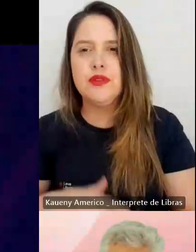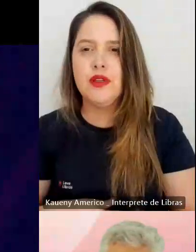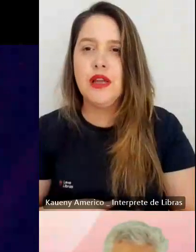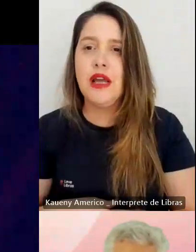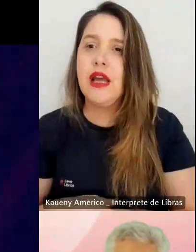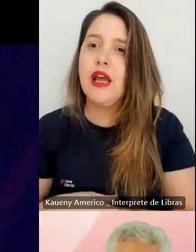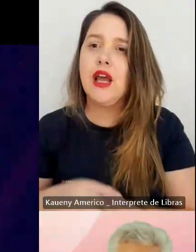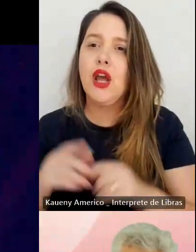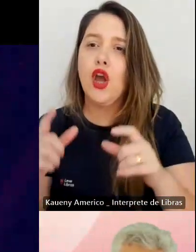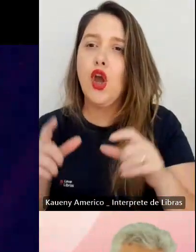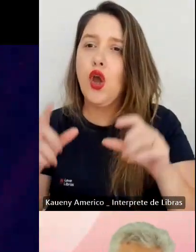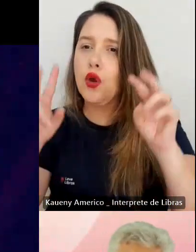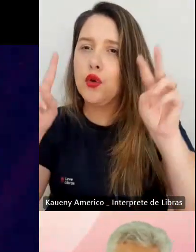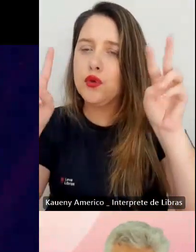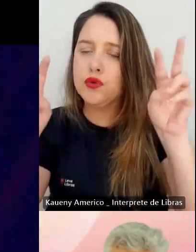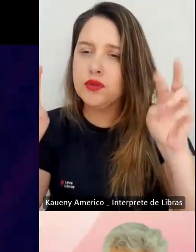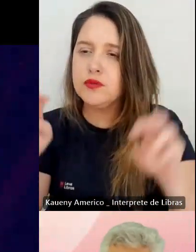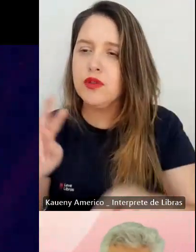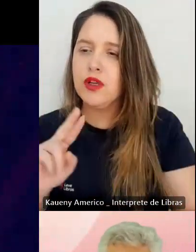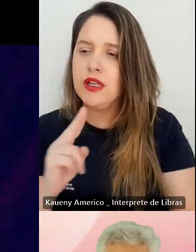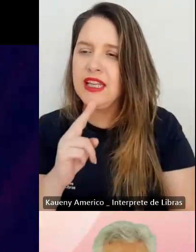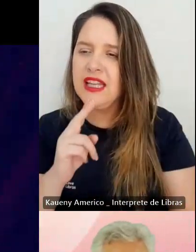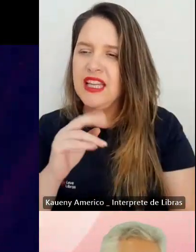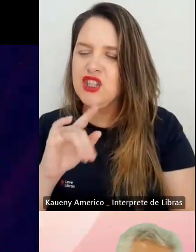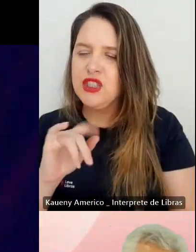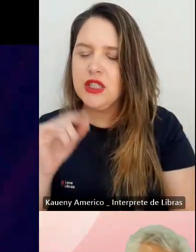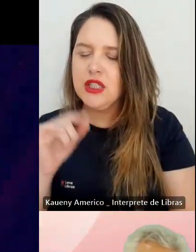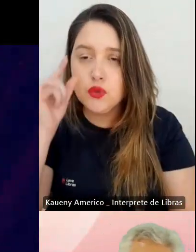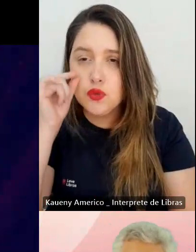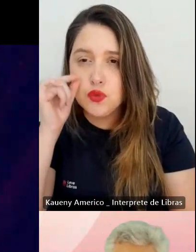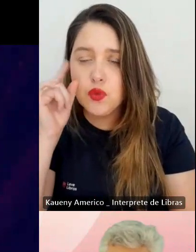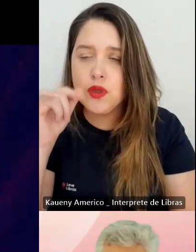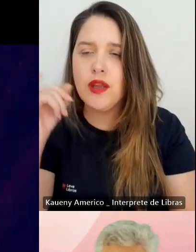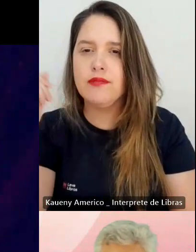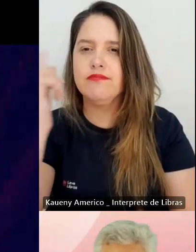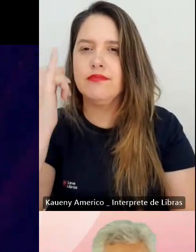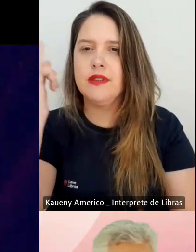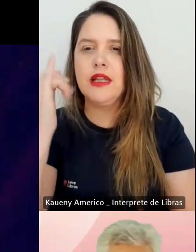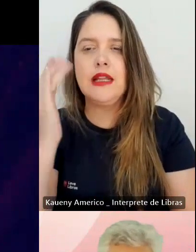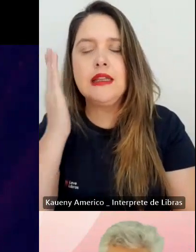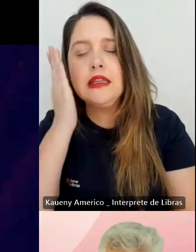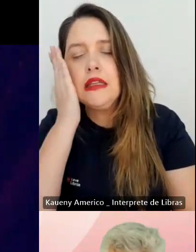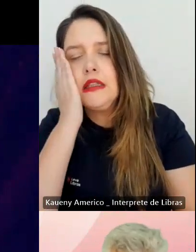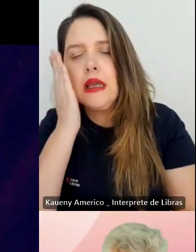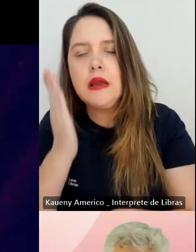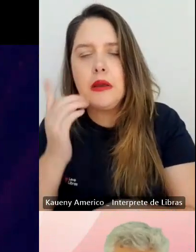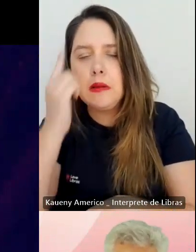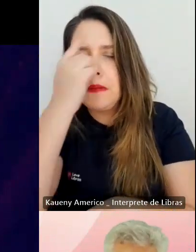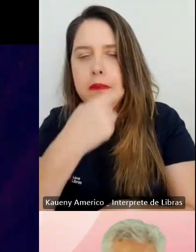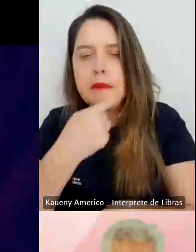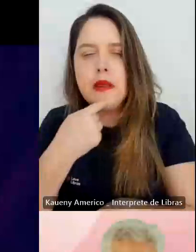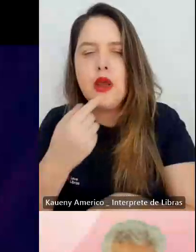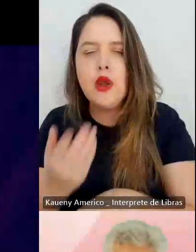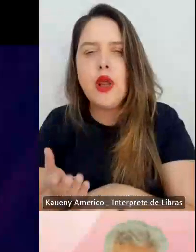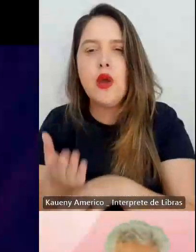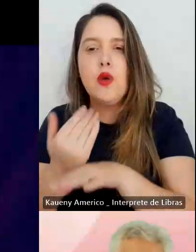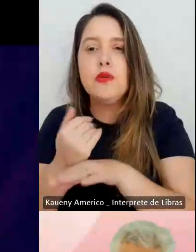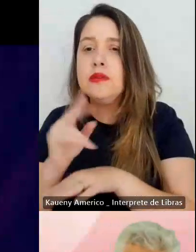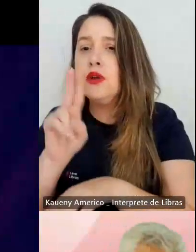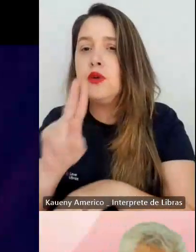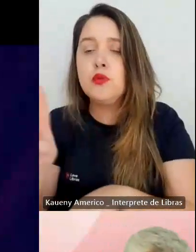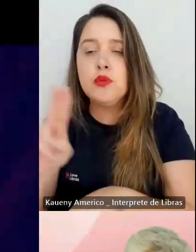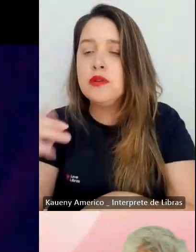usa, a higiene do sono é uma coisa importante. Tentar meia hora, uma hora antes, não usar a tela, tentar não